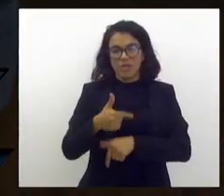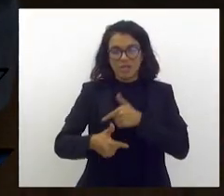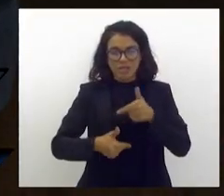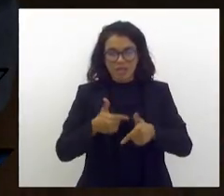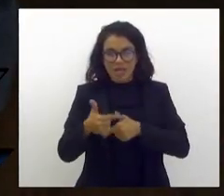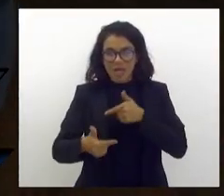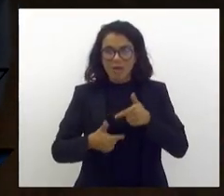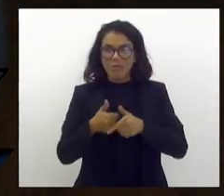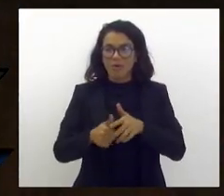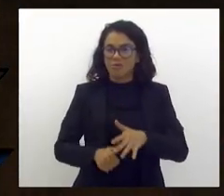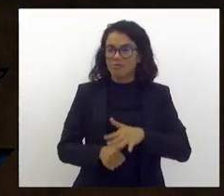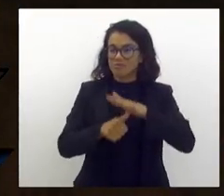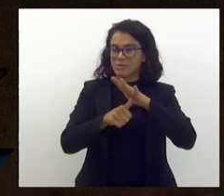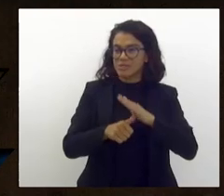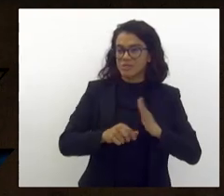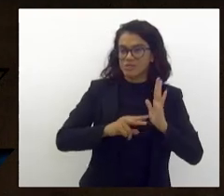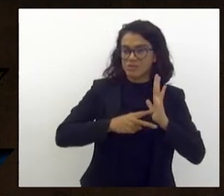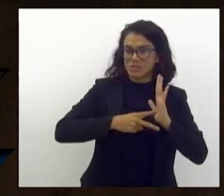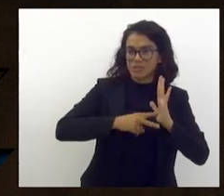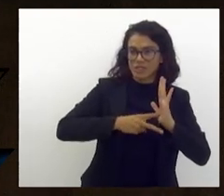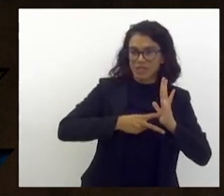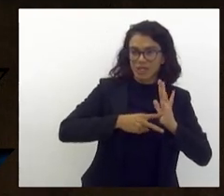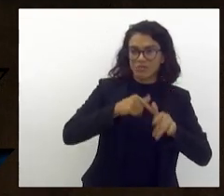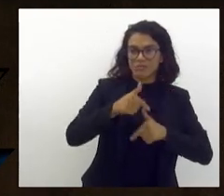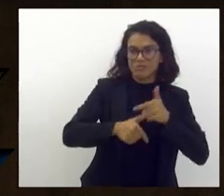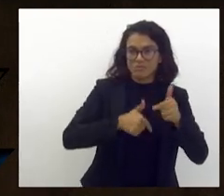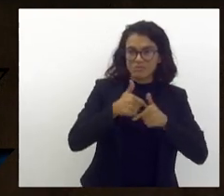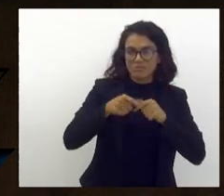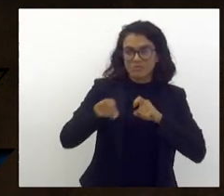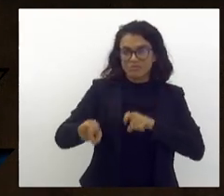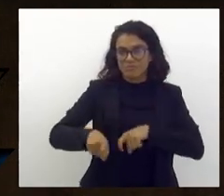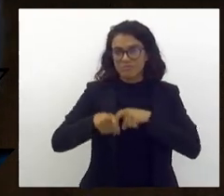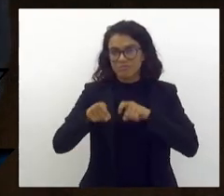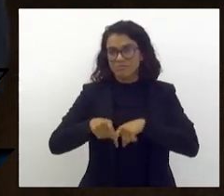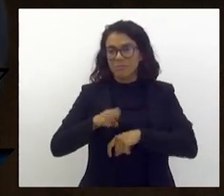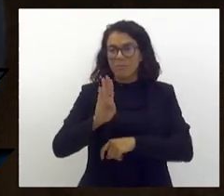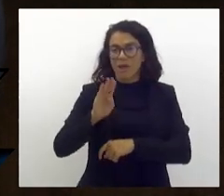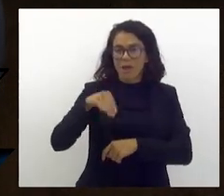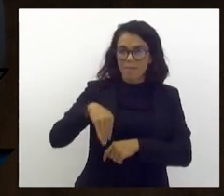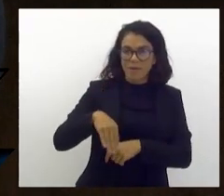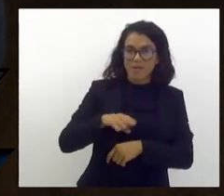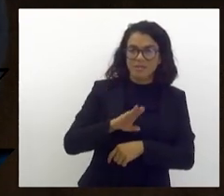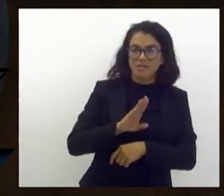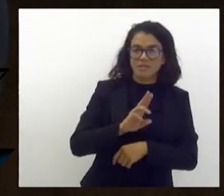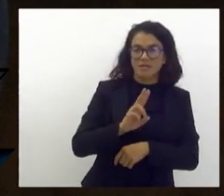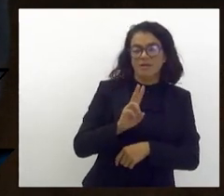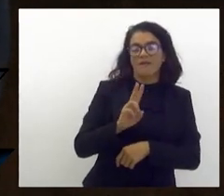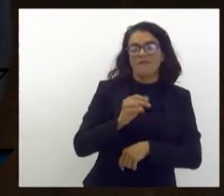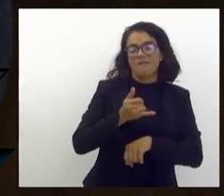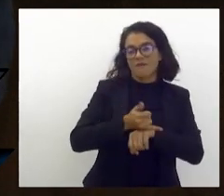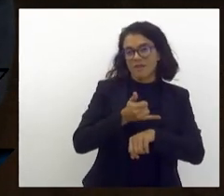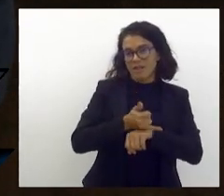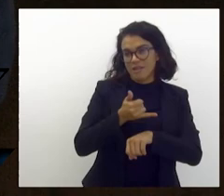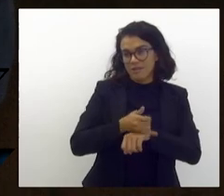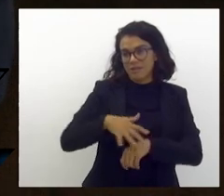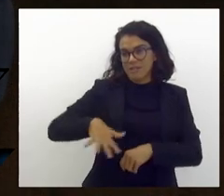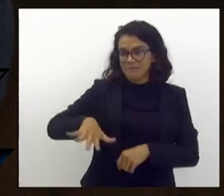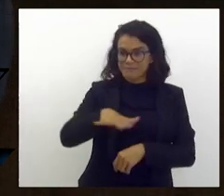Trabalhadores, dirigentes do Sindicato dos Trabalhadores Rurais de Barra Mansa, de Volta Redonda, ali da região,